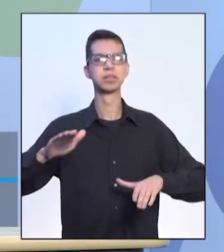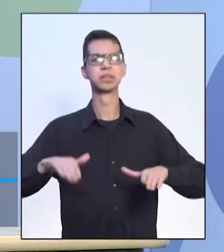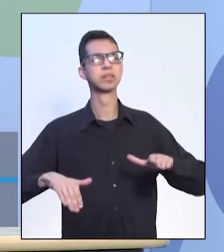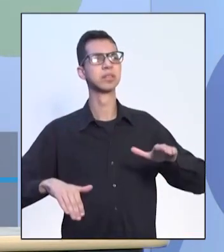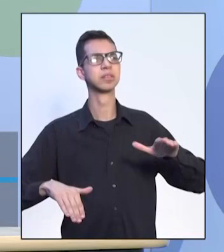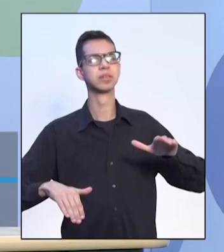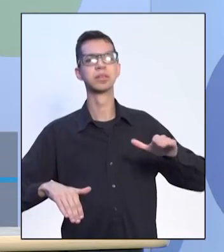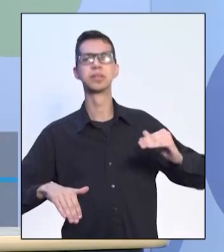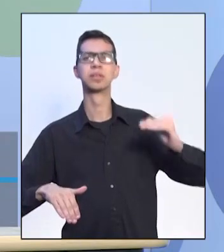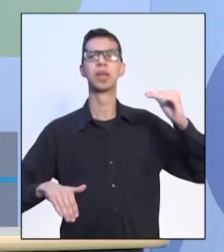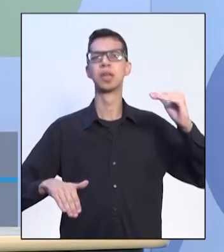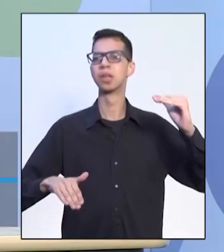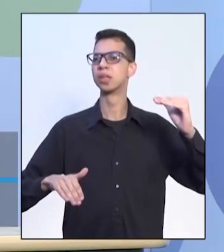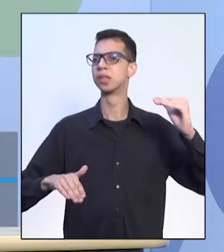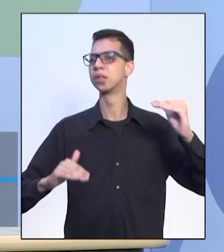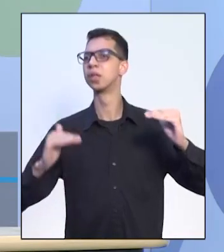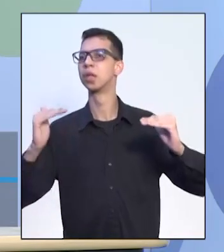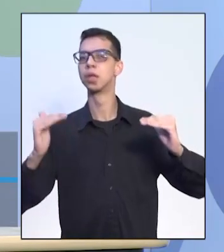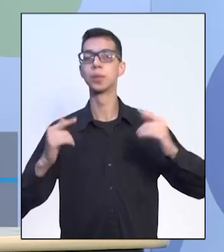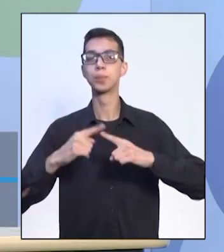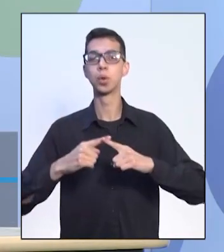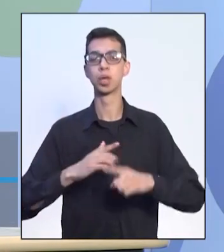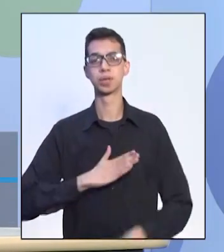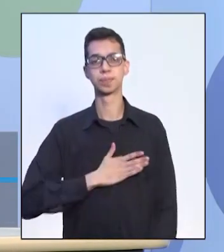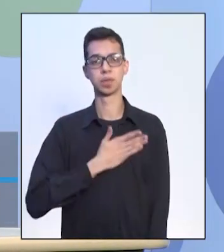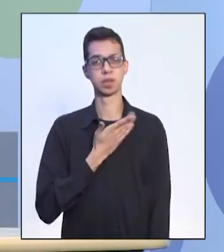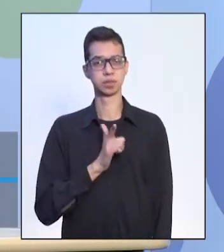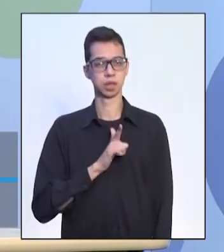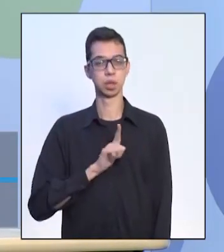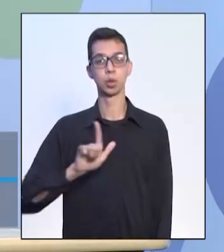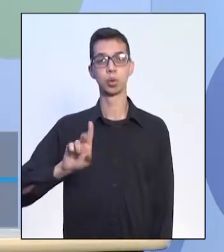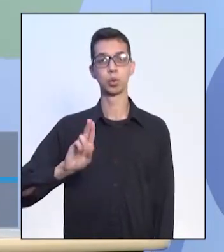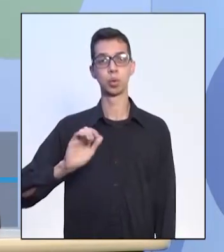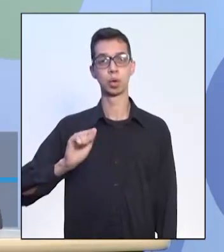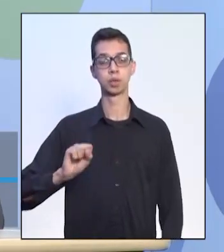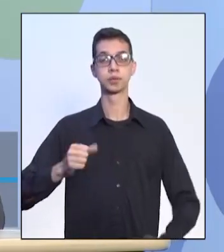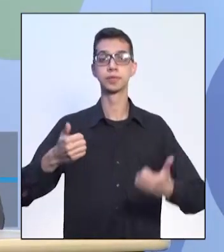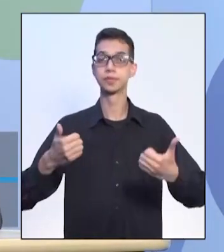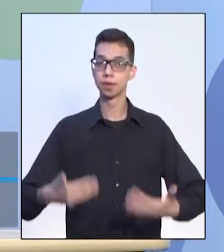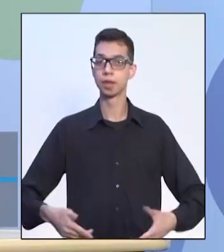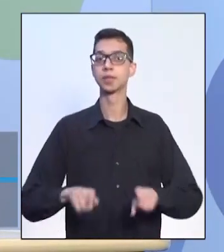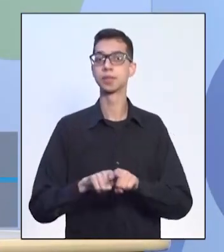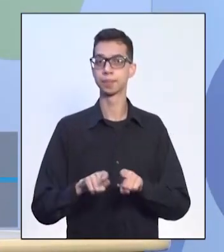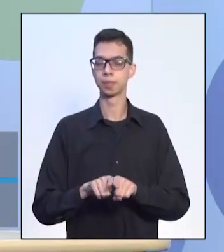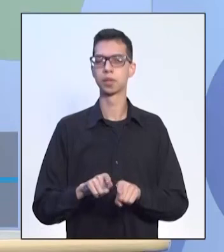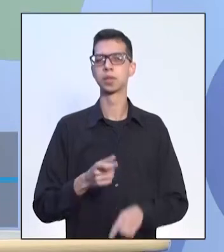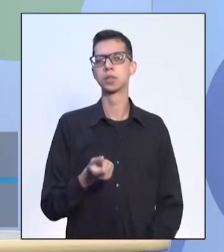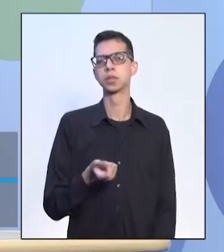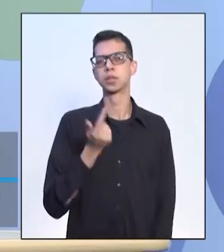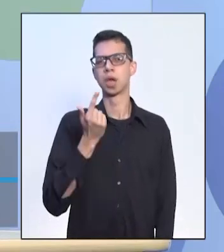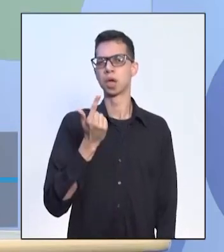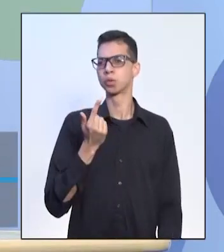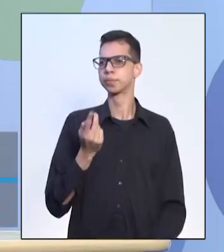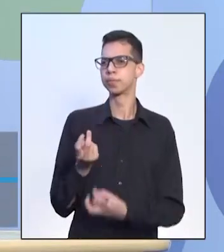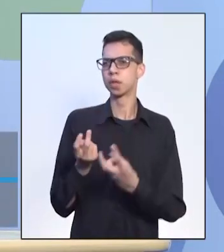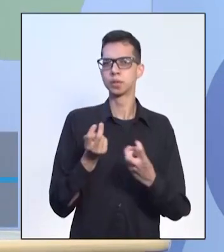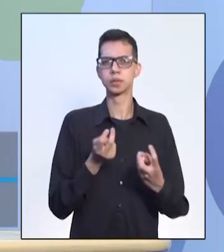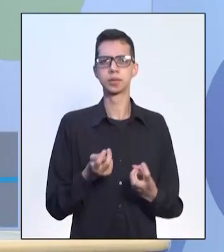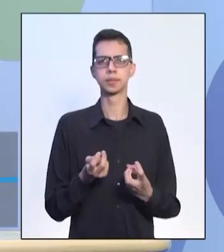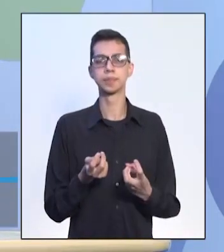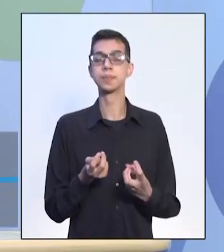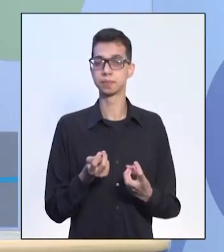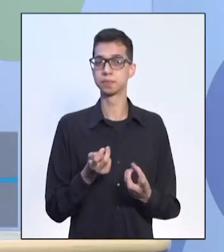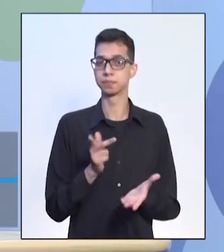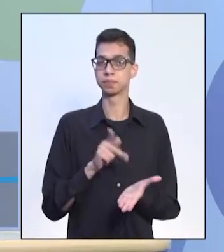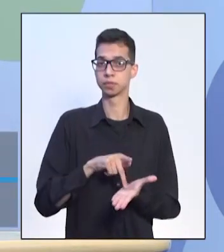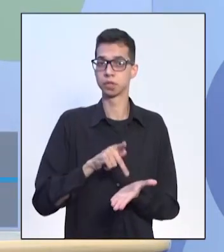Uhum. E, neste sentido, também, o Lucas ele diz assim, olha, nós sentimos estranheza né? E, de fato, são duas respostas que,